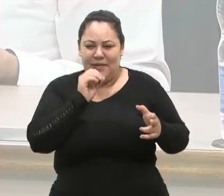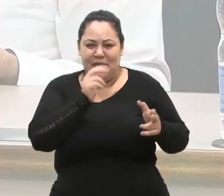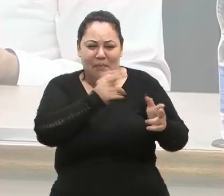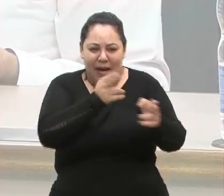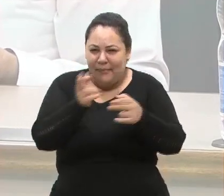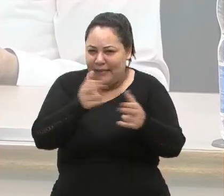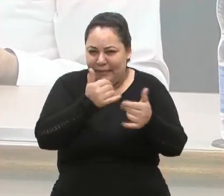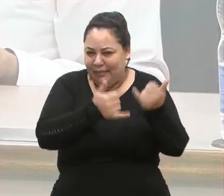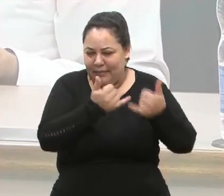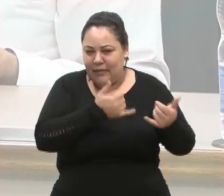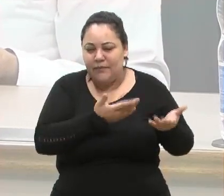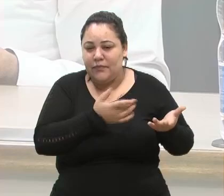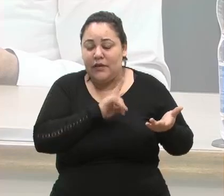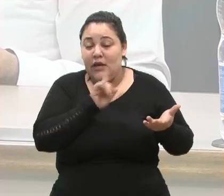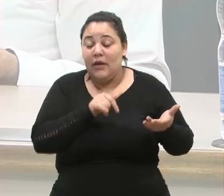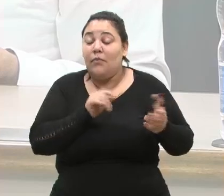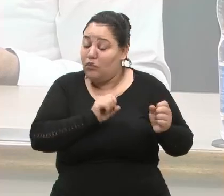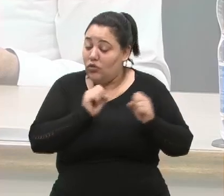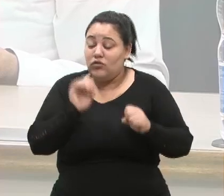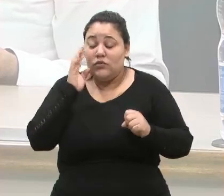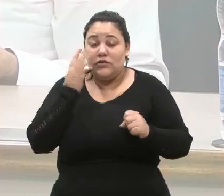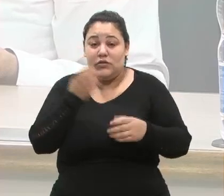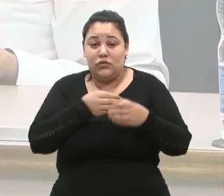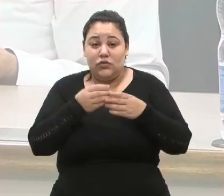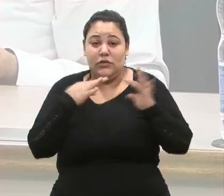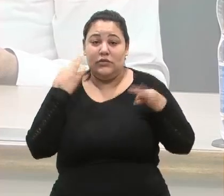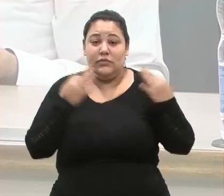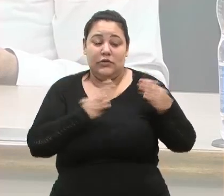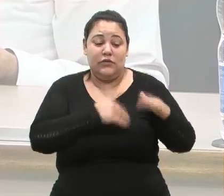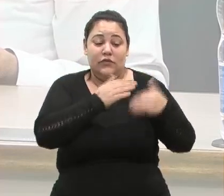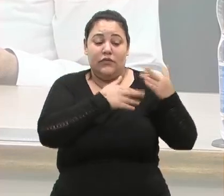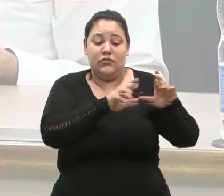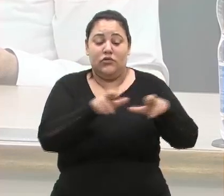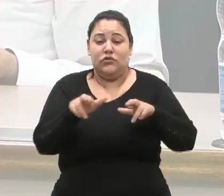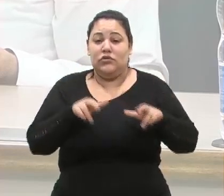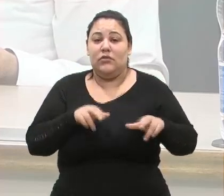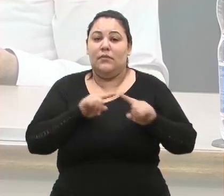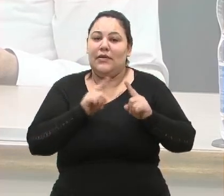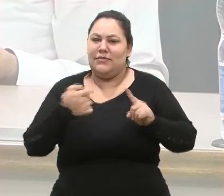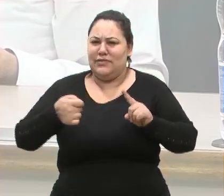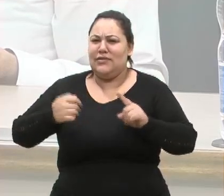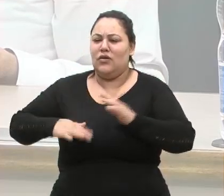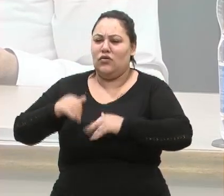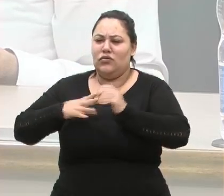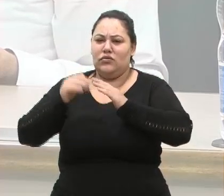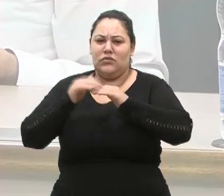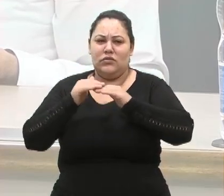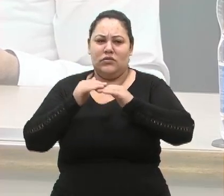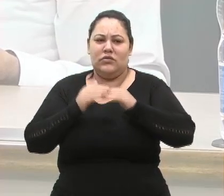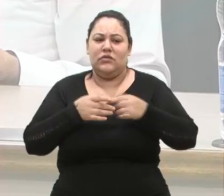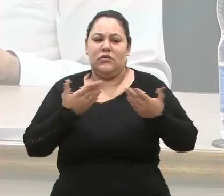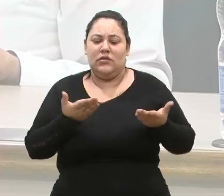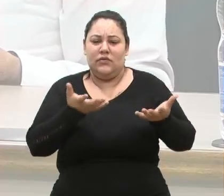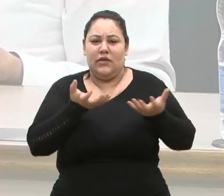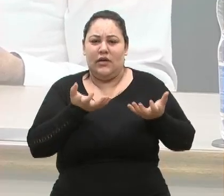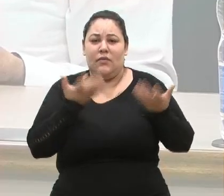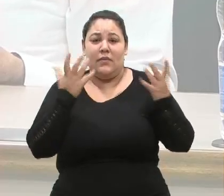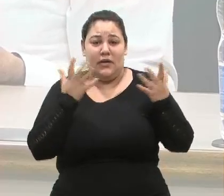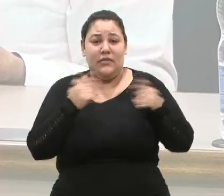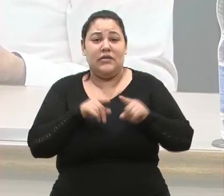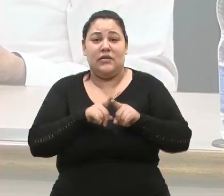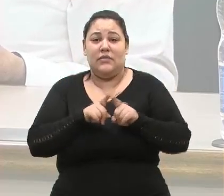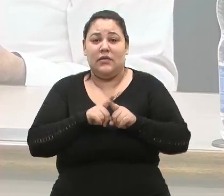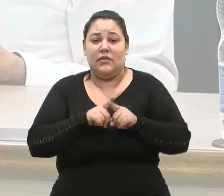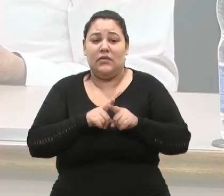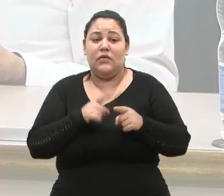a região. Então, nós temos que pensar lá adiante, mas tem que ser algo construído. Então, eu quero lhe parabenizar, vereador Fiuza, porque o